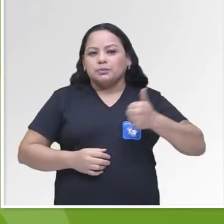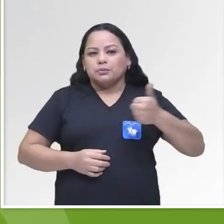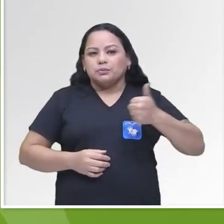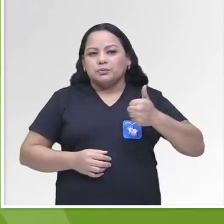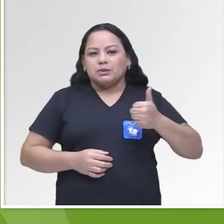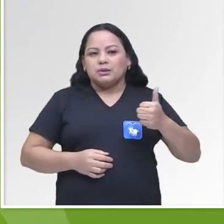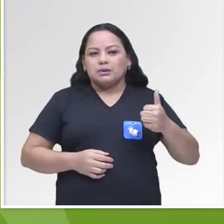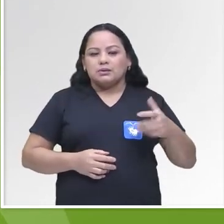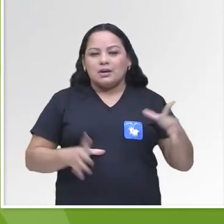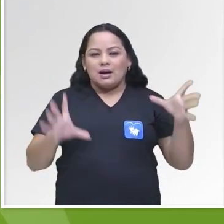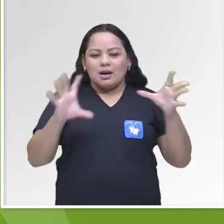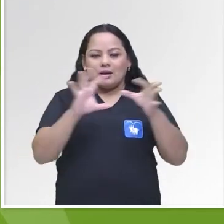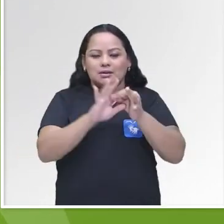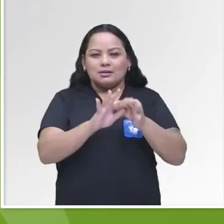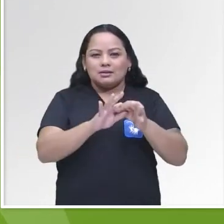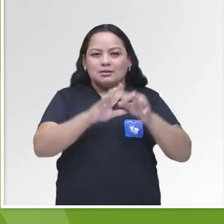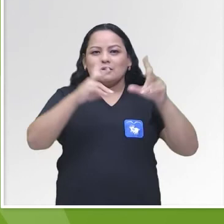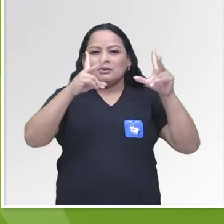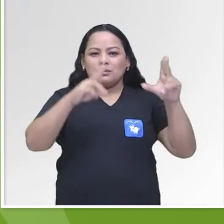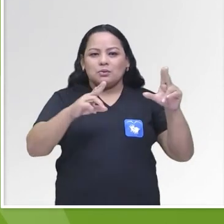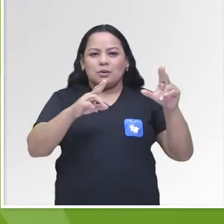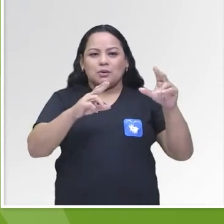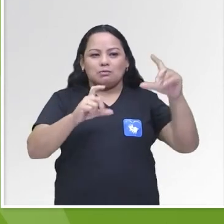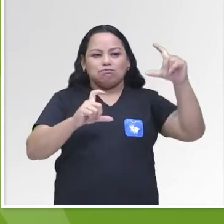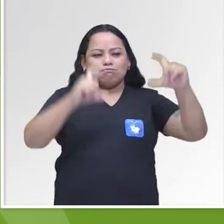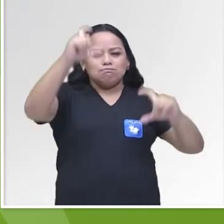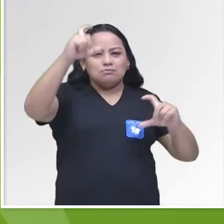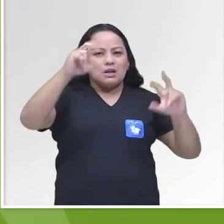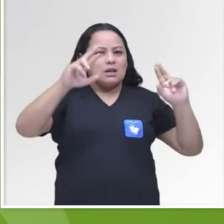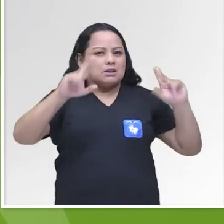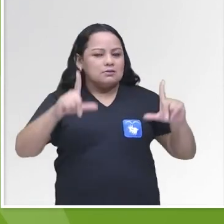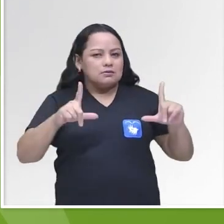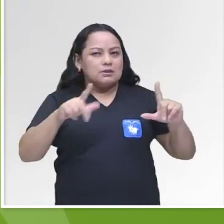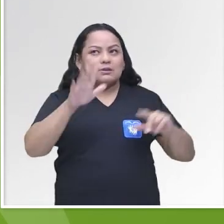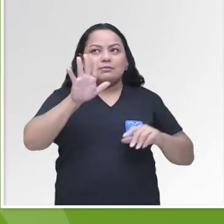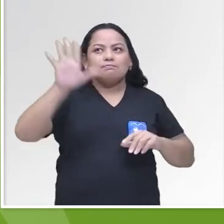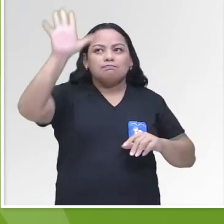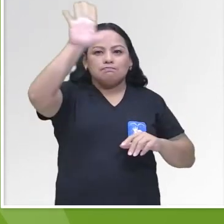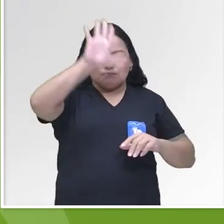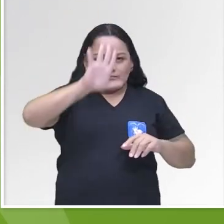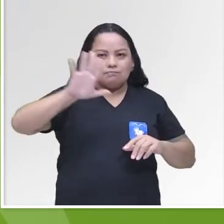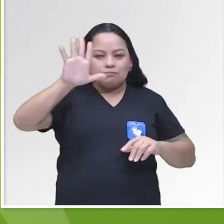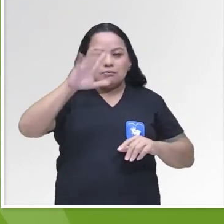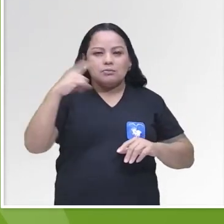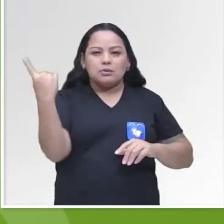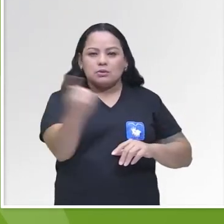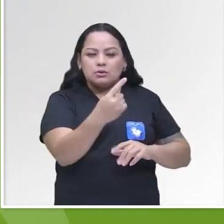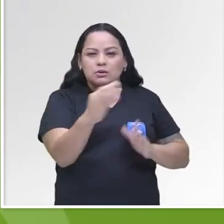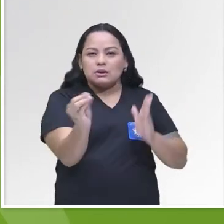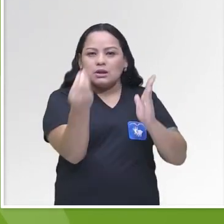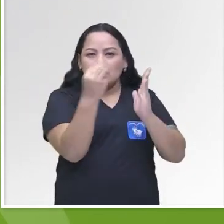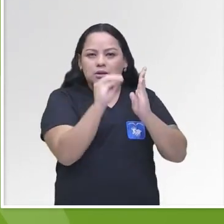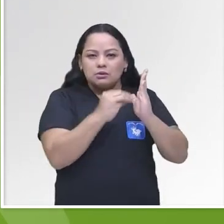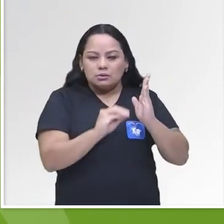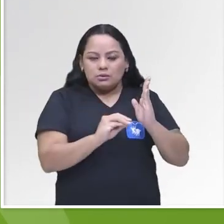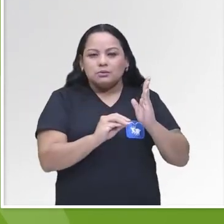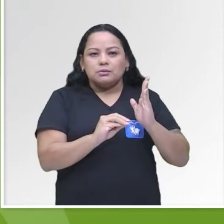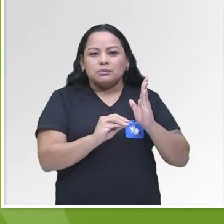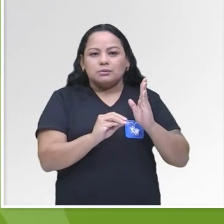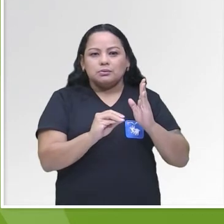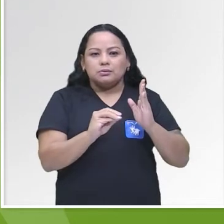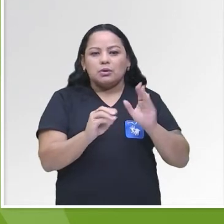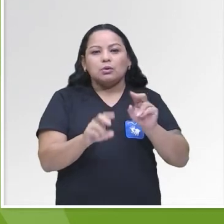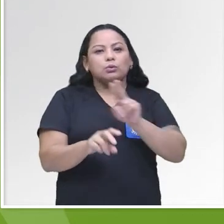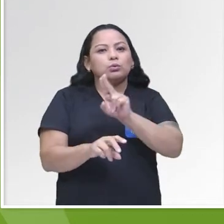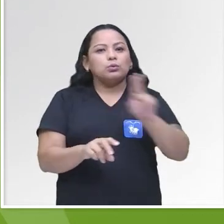ligantes iguais estão em lados opostos do plano, eu vou ter que adicionar aqui na frente